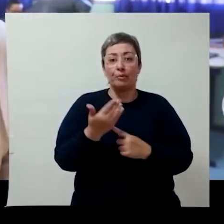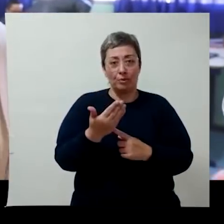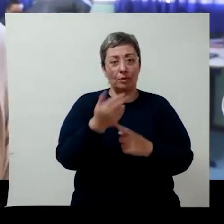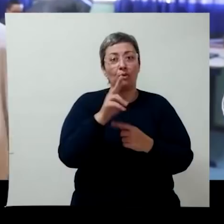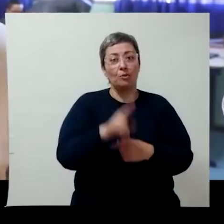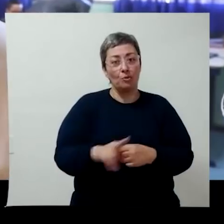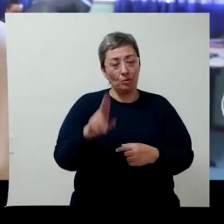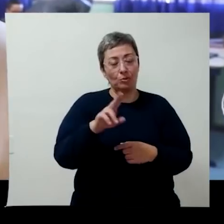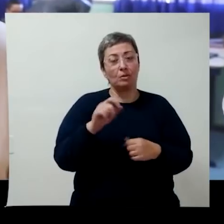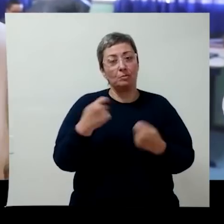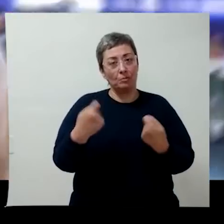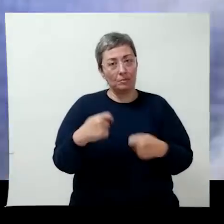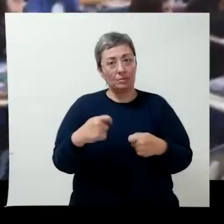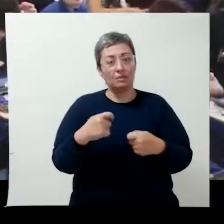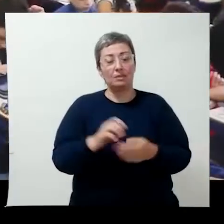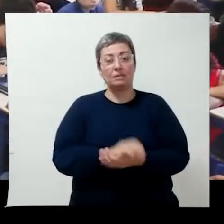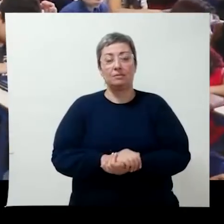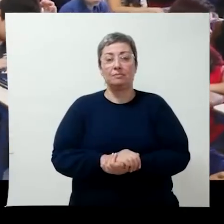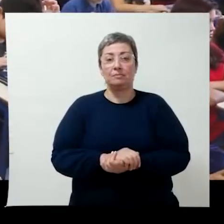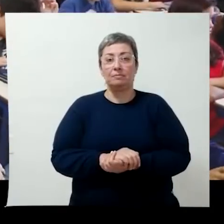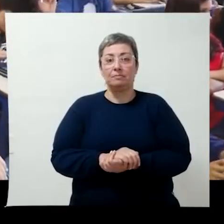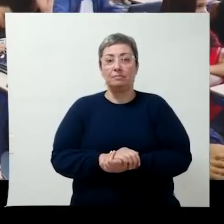sem empregar muita tecnologia nisso.